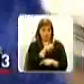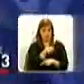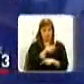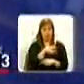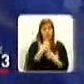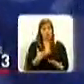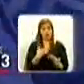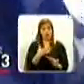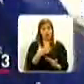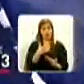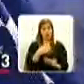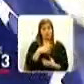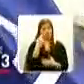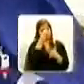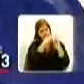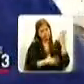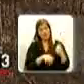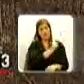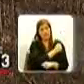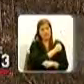atualmente apresentam mais casas em carteira,